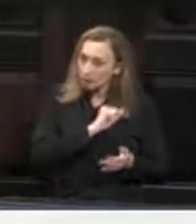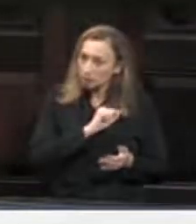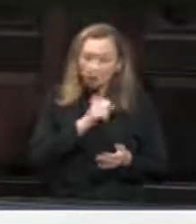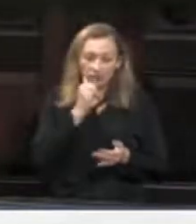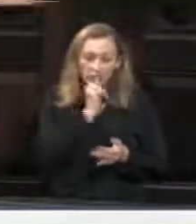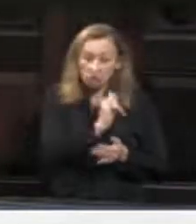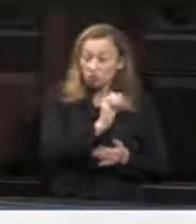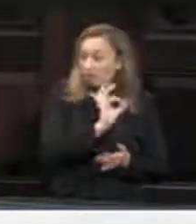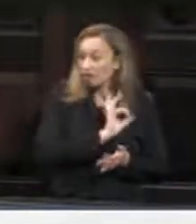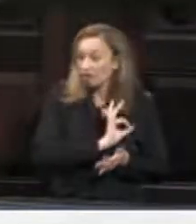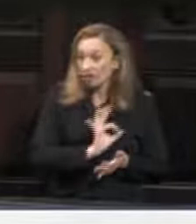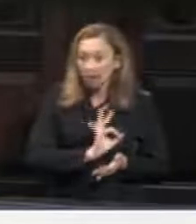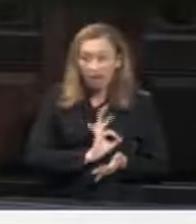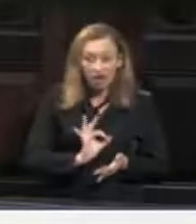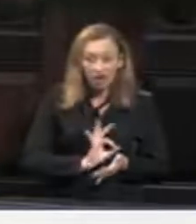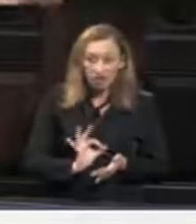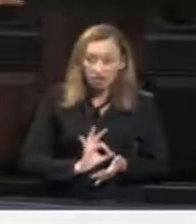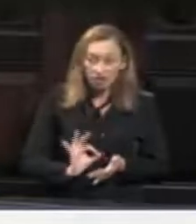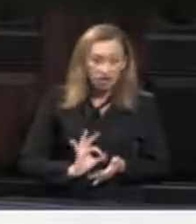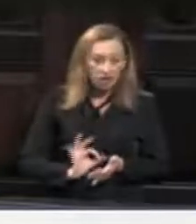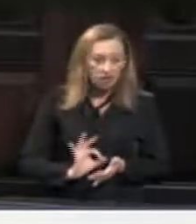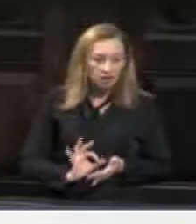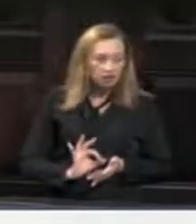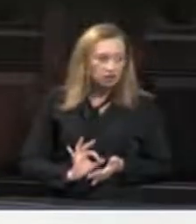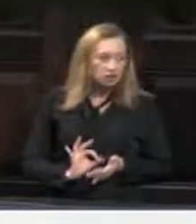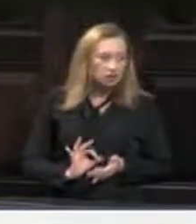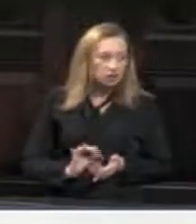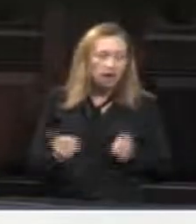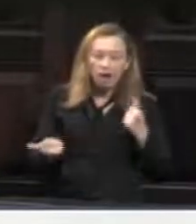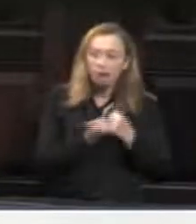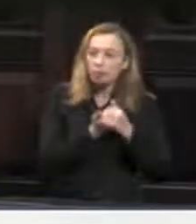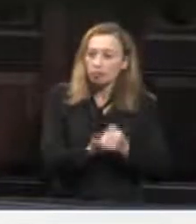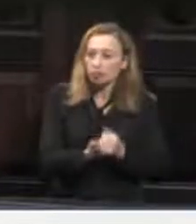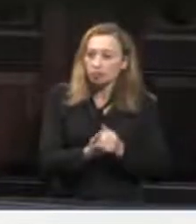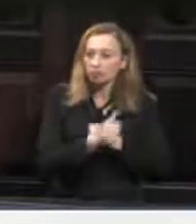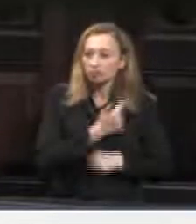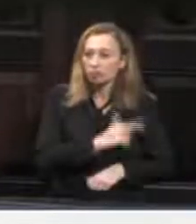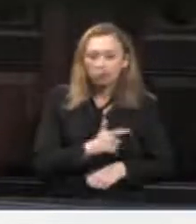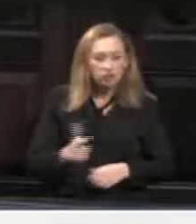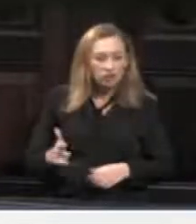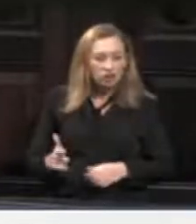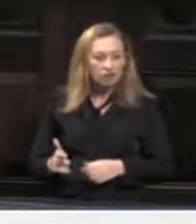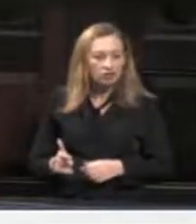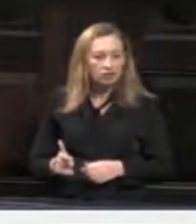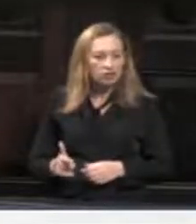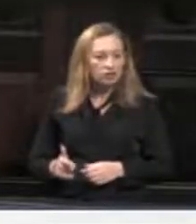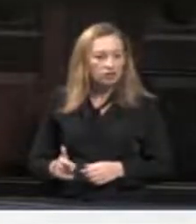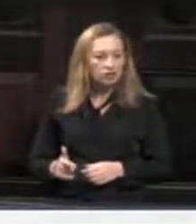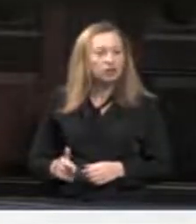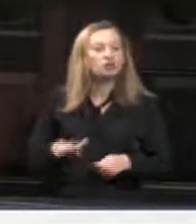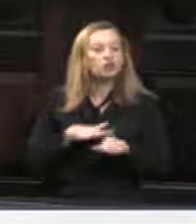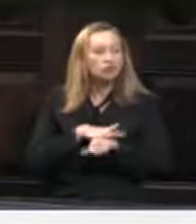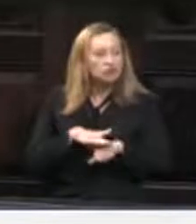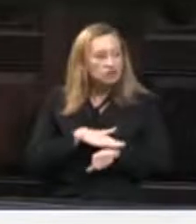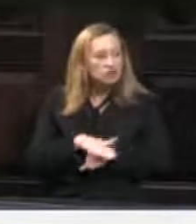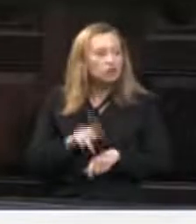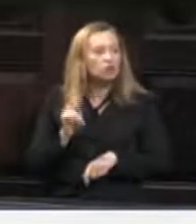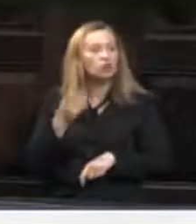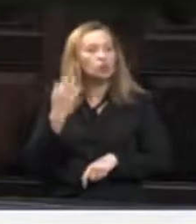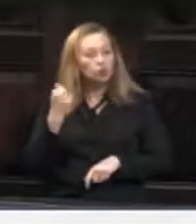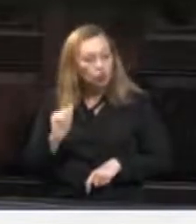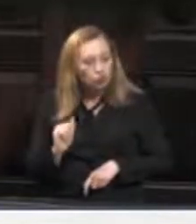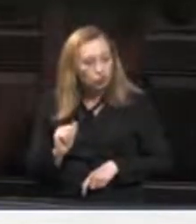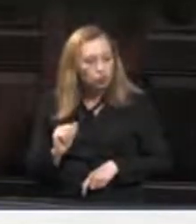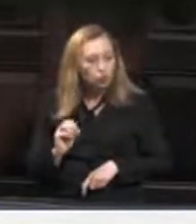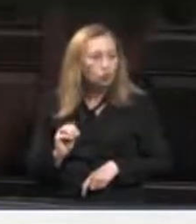do incêndio, ter recebido qualquer tipo de apoio por parte do setor público. E eu conversei depois com o Hugo, com a Catarina,